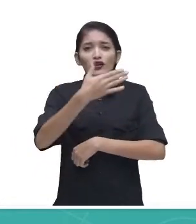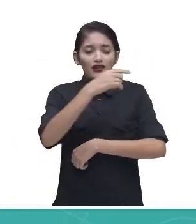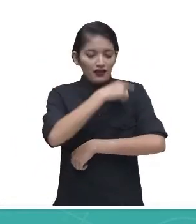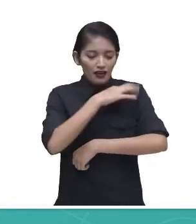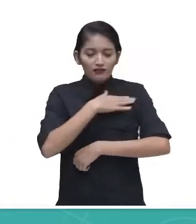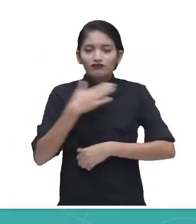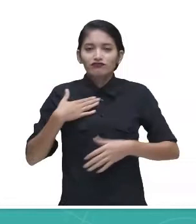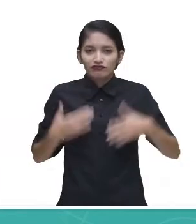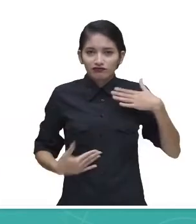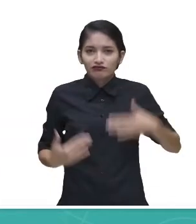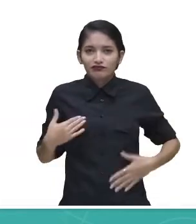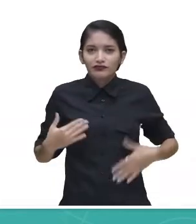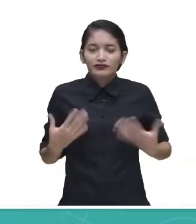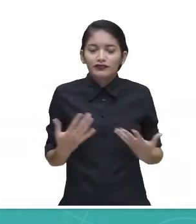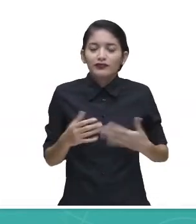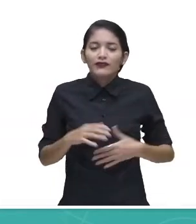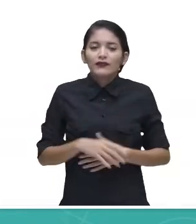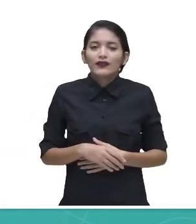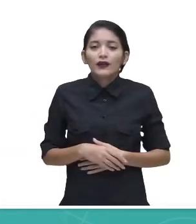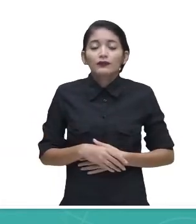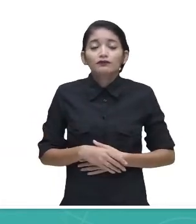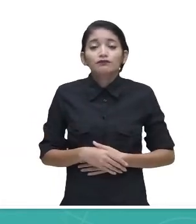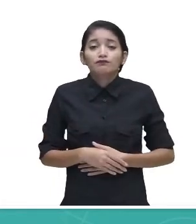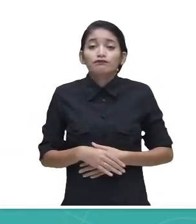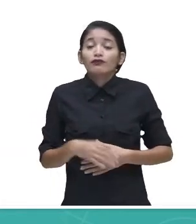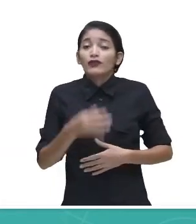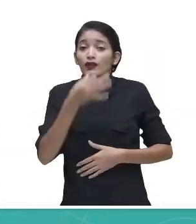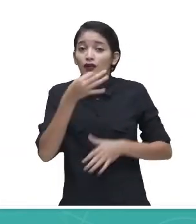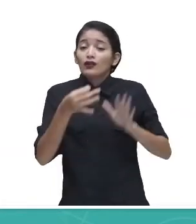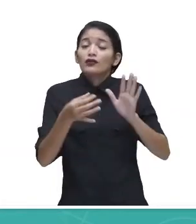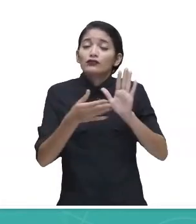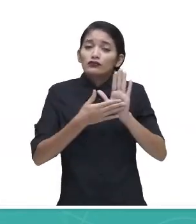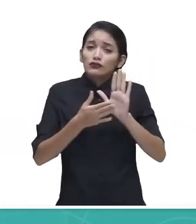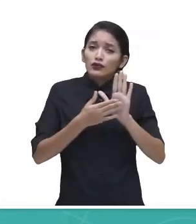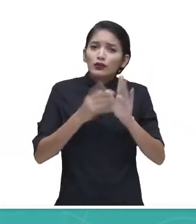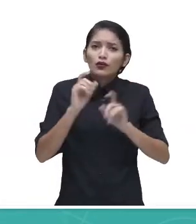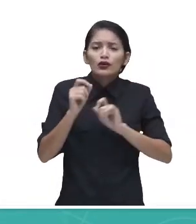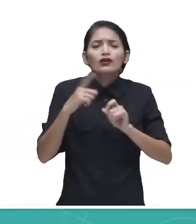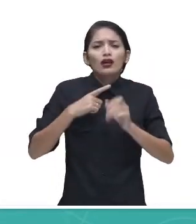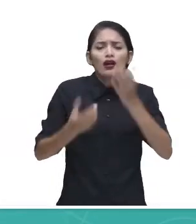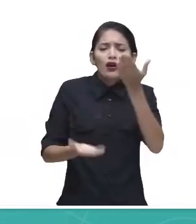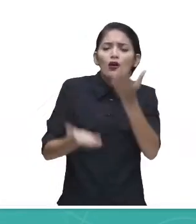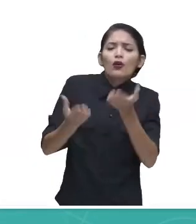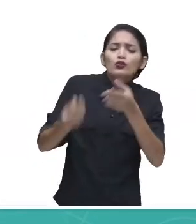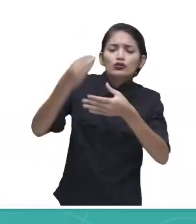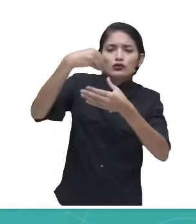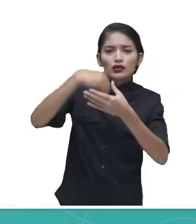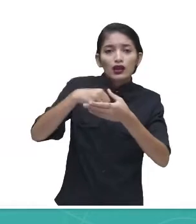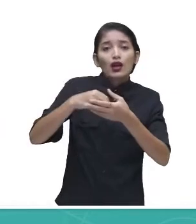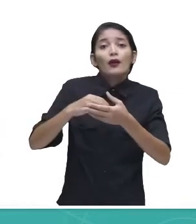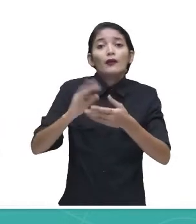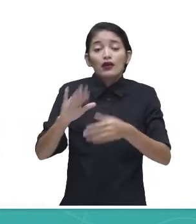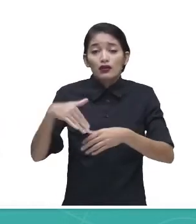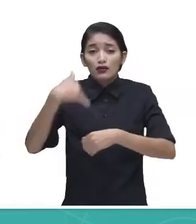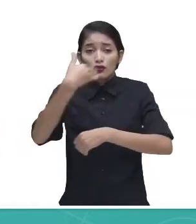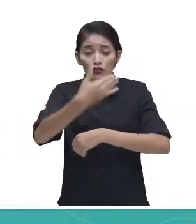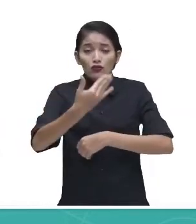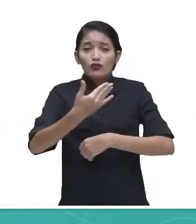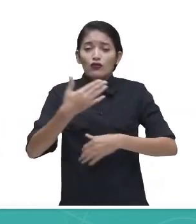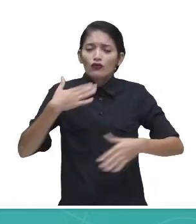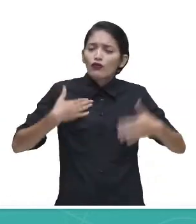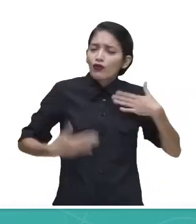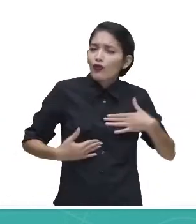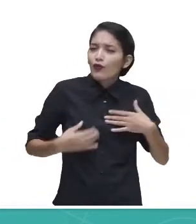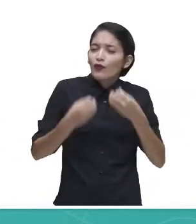externo. Então, ele propõe aí que você tenha em vista aí no seu equilíbrio interno para que você possa ter um corpo